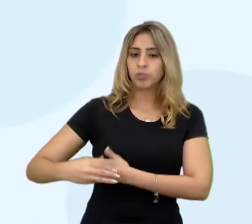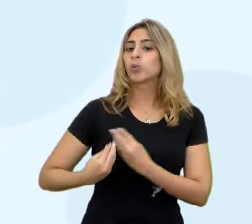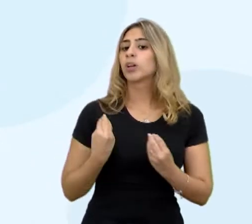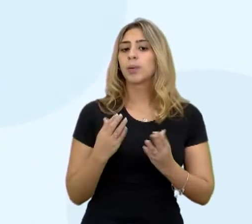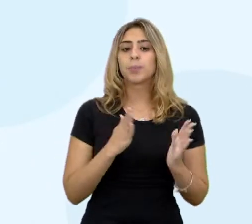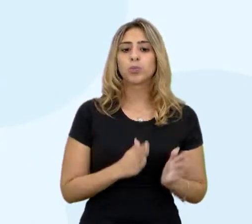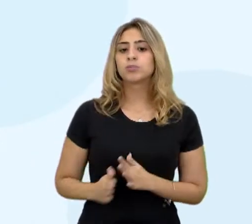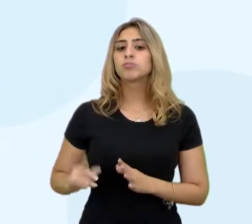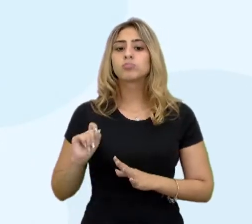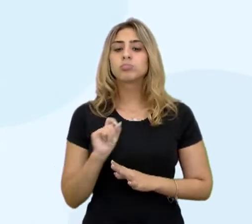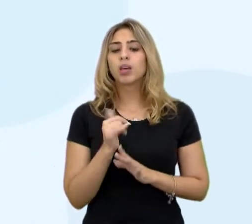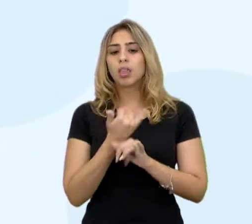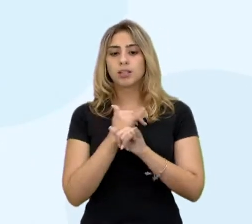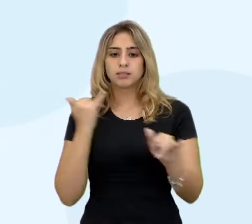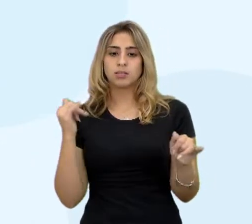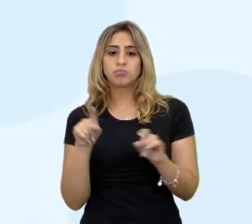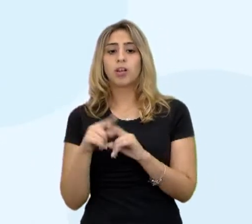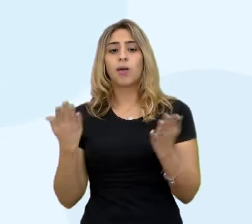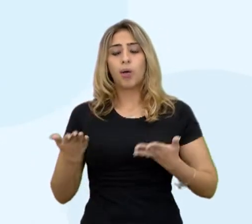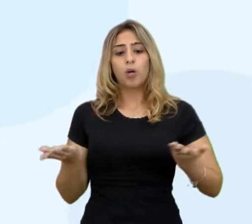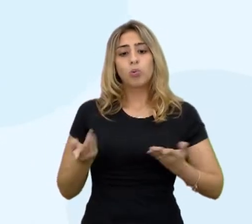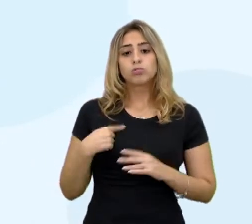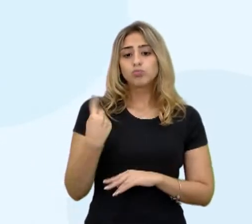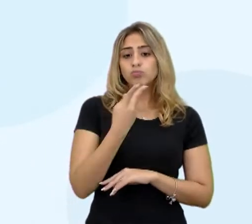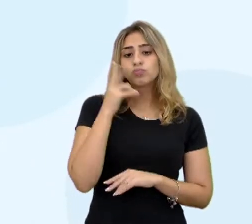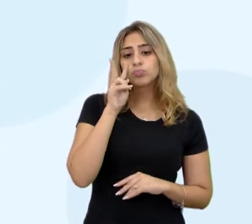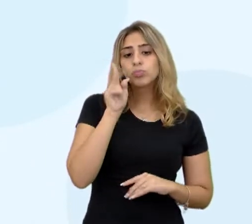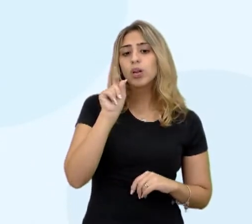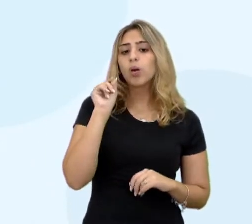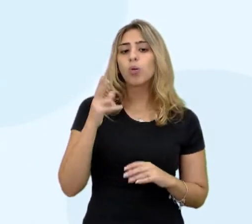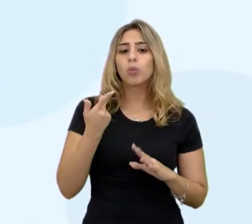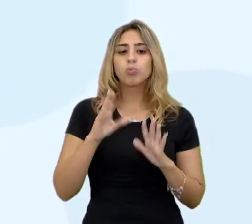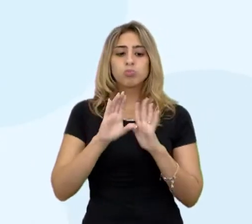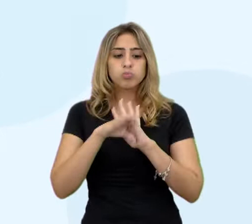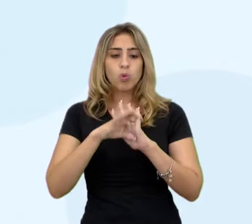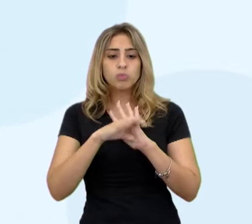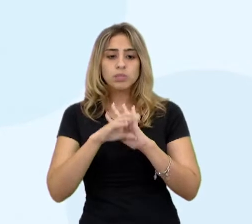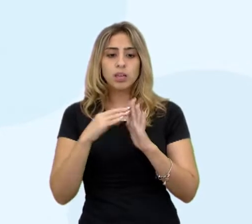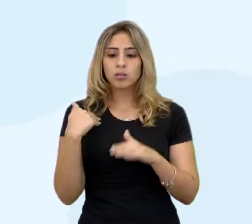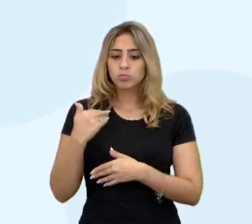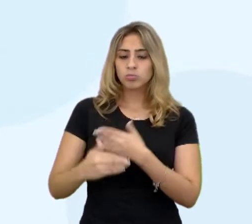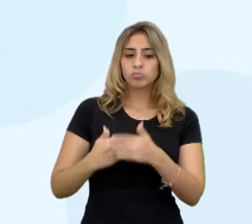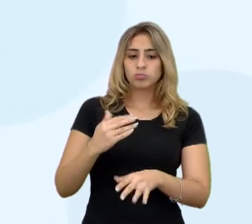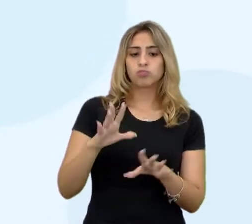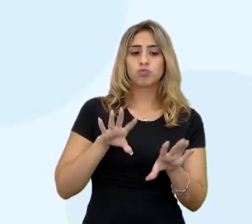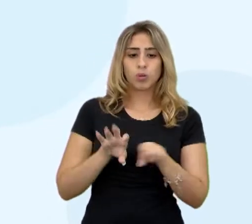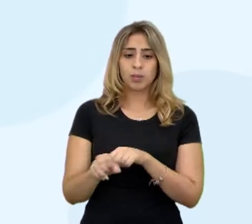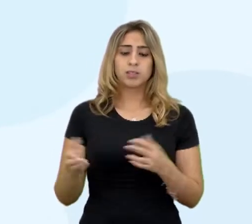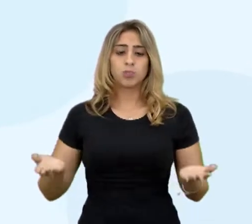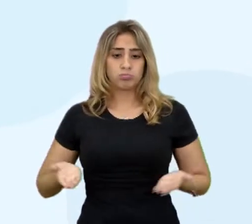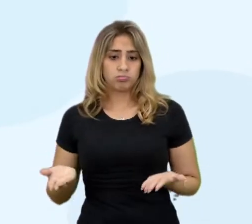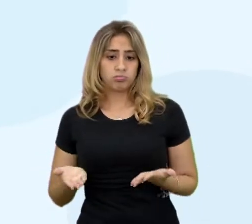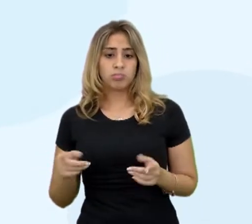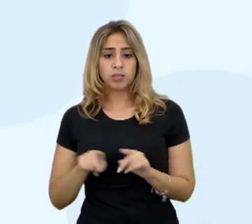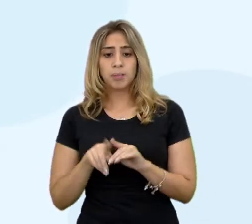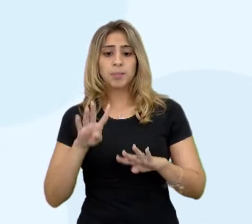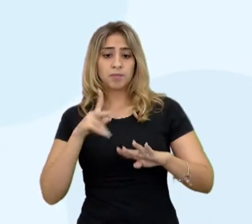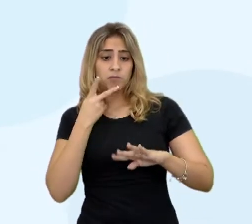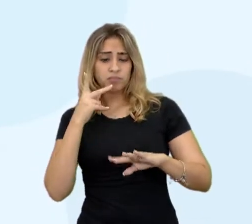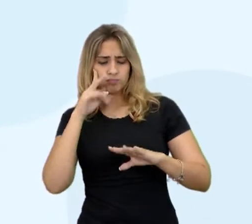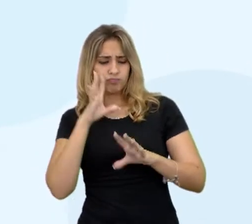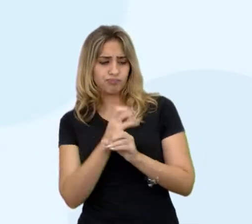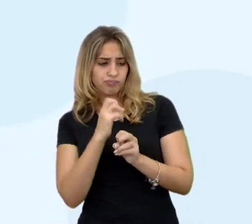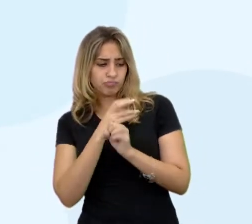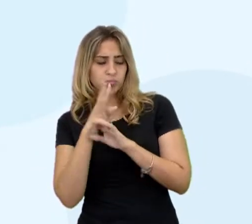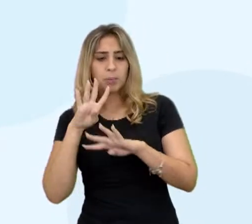a aula específica de hoje, a gente vai relembrar alguns conceitos da formação geral básica, verificar matematicamente quanto